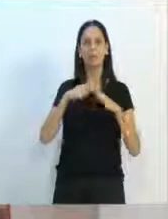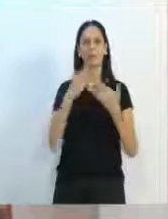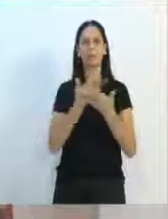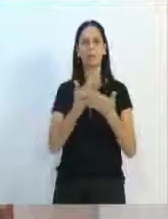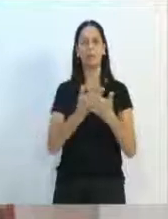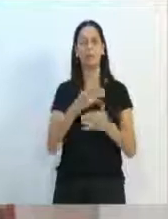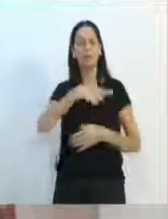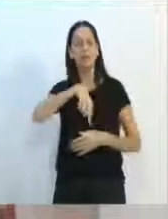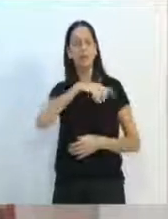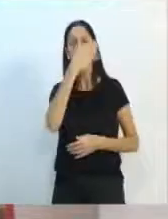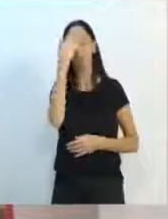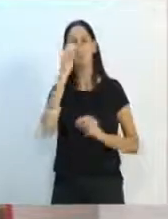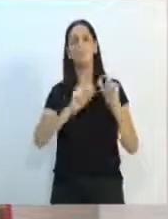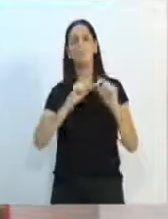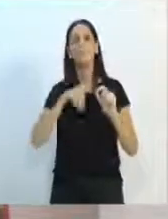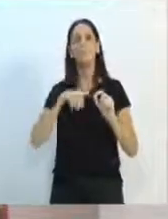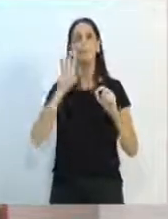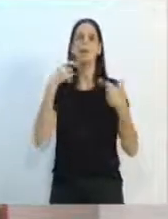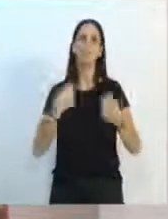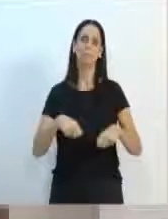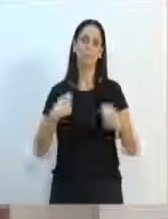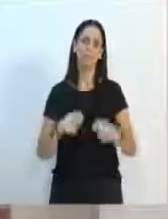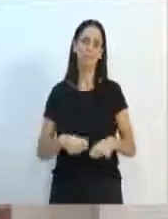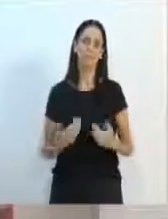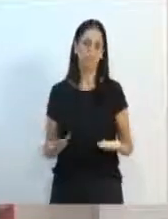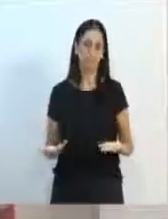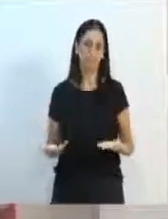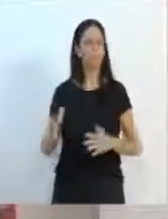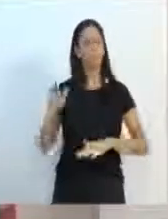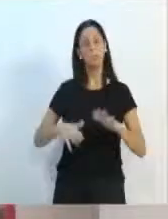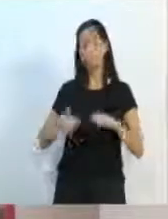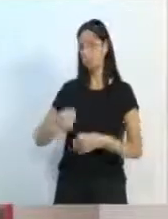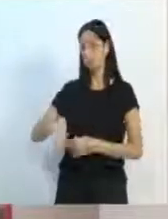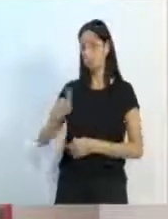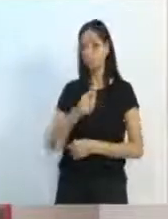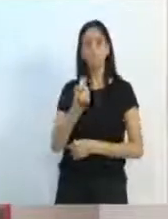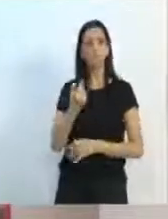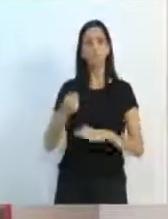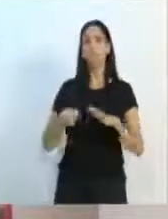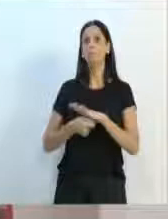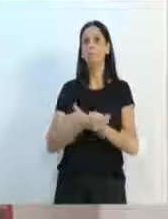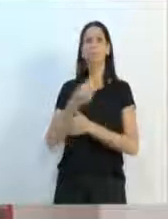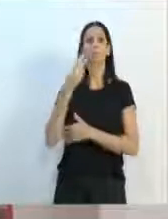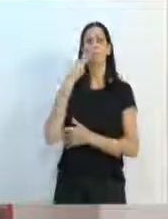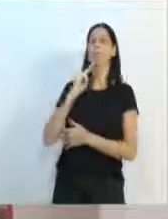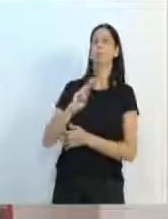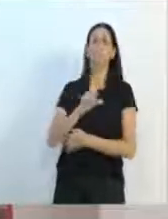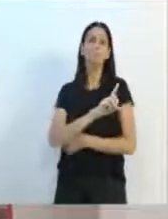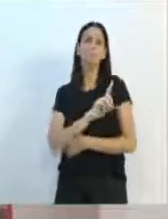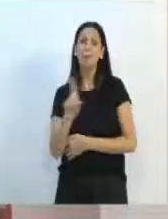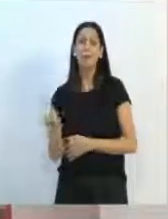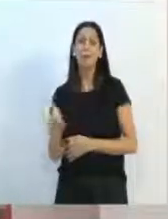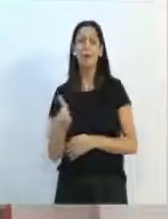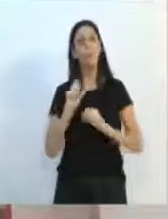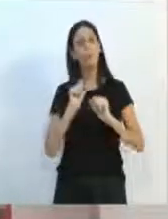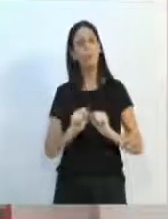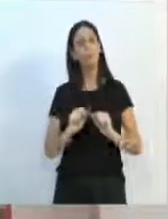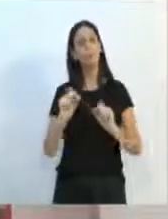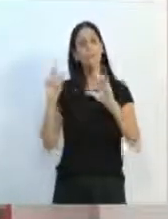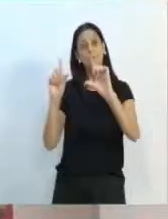para ela naquele momento. E, muitas vezes, não é um investimento milionário. É um investimento simples que vai mudar muito a dinâmica daquelas crianças e